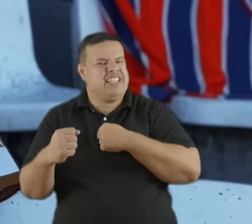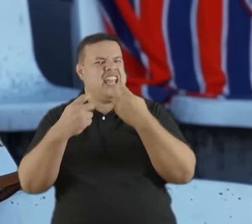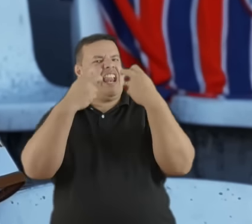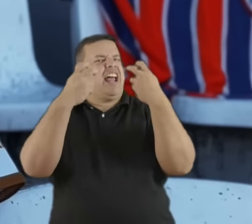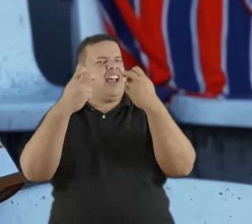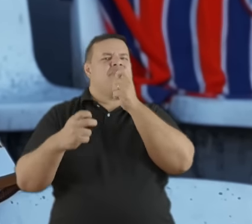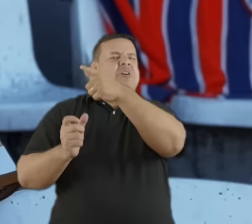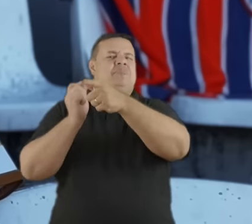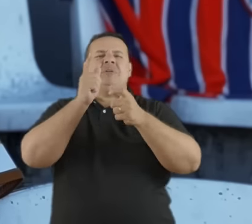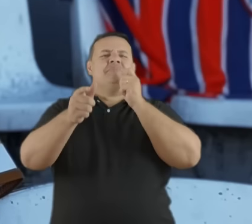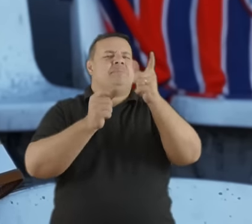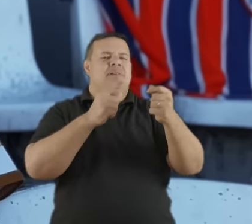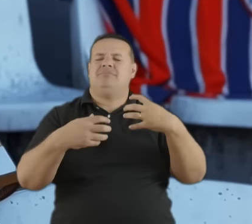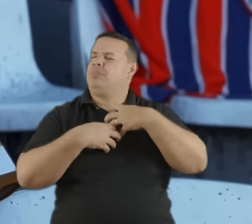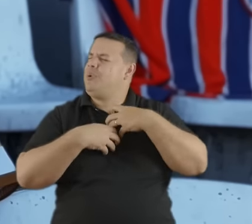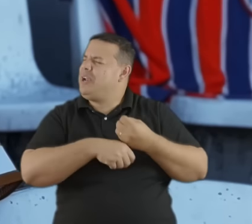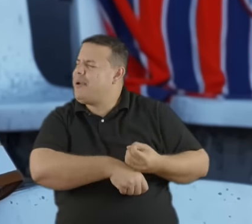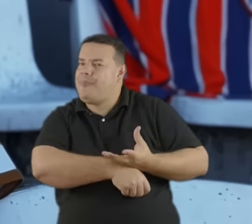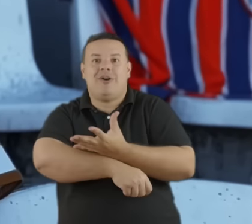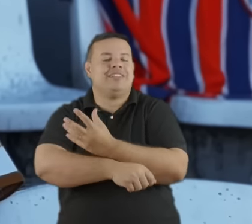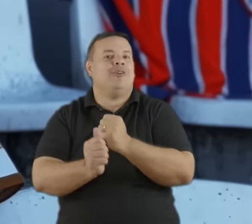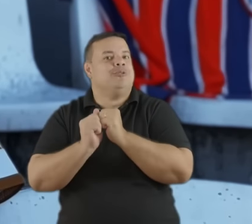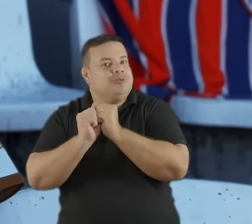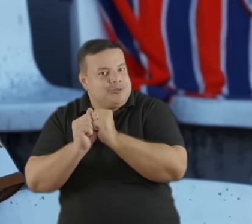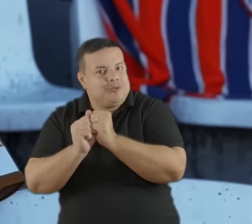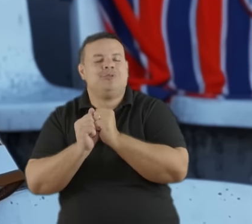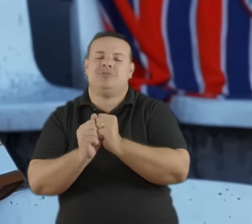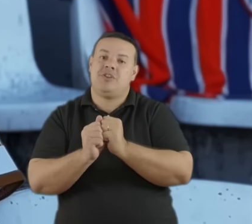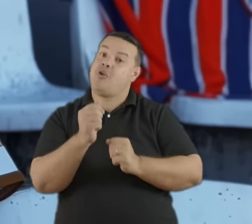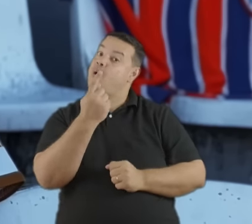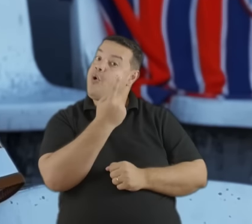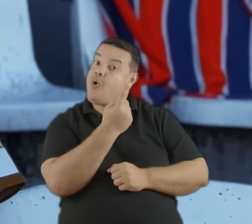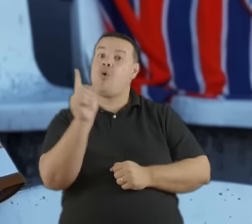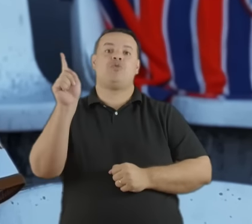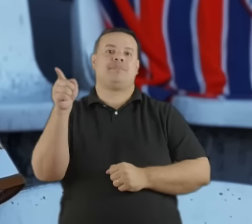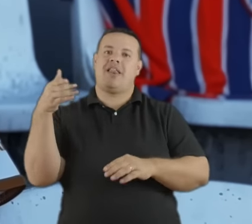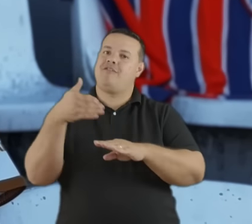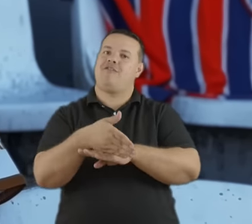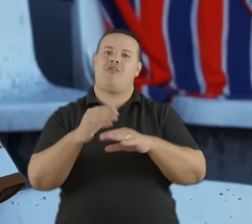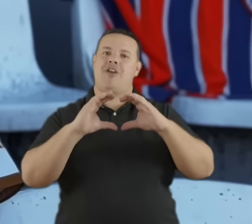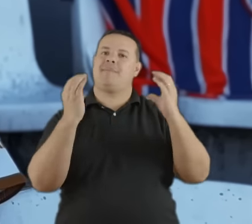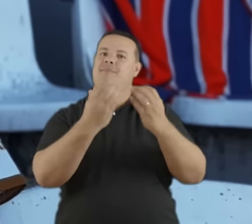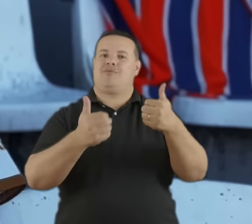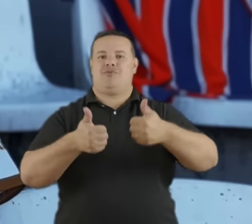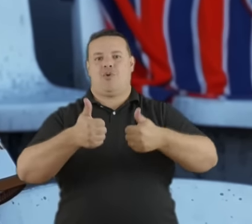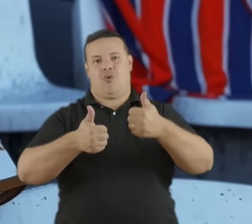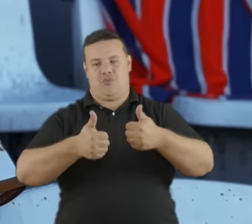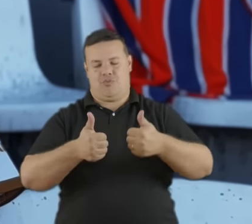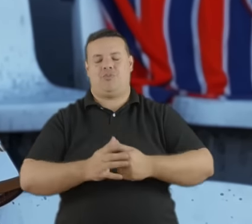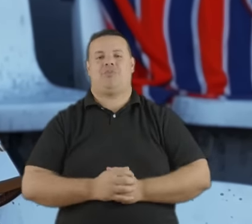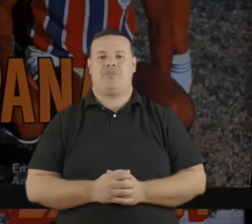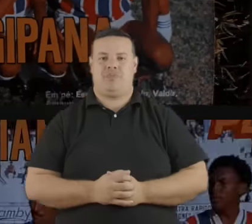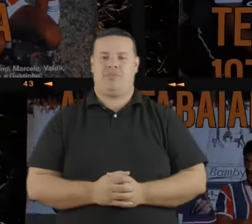os torcedores e tal. Foi uma emoção muito grande para mim estar com ele ali, E daí foi o último, a última vez que ele foi para um campo de